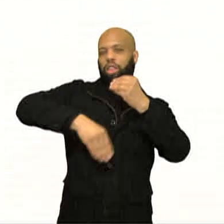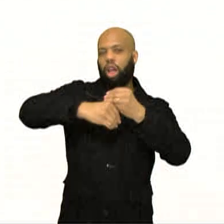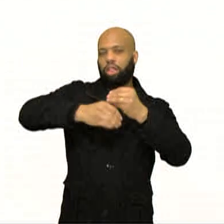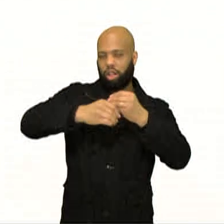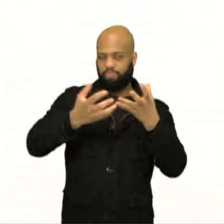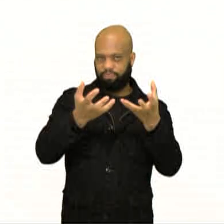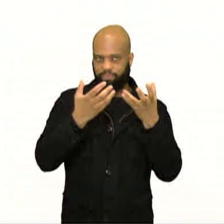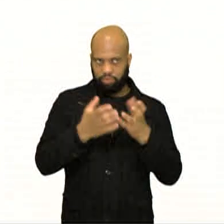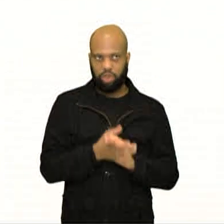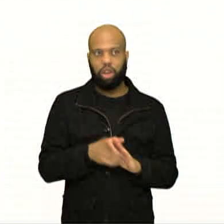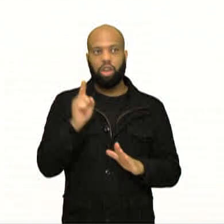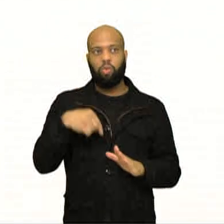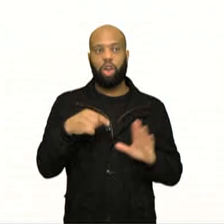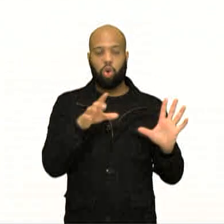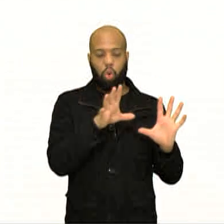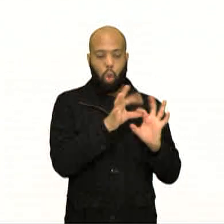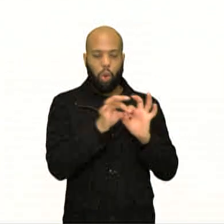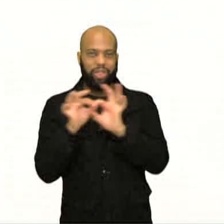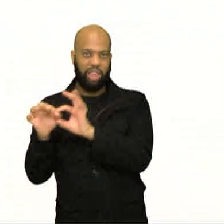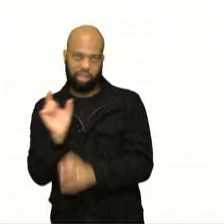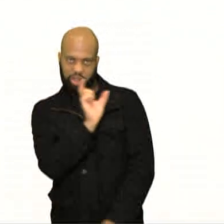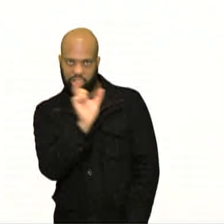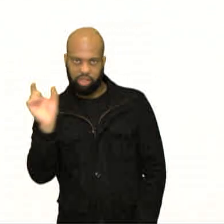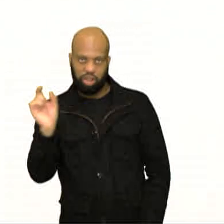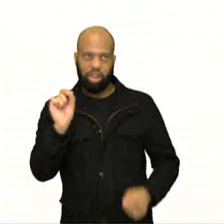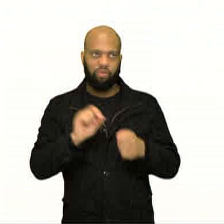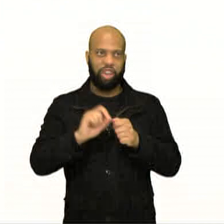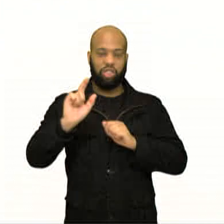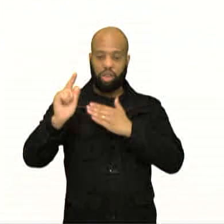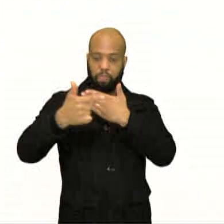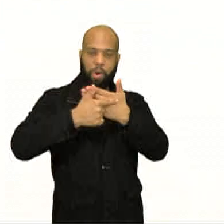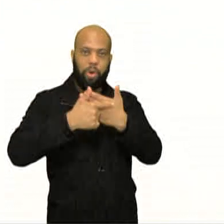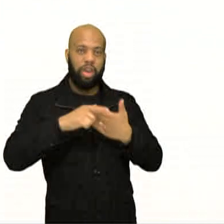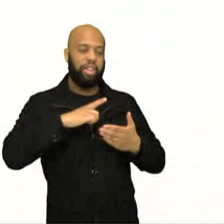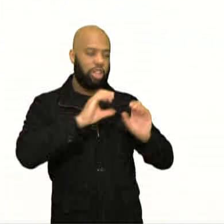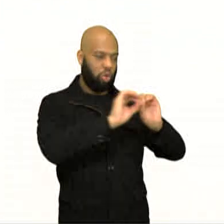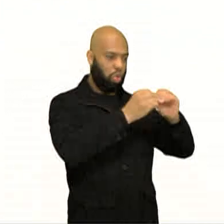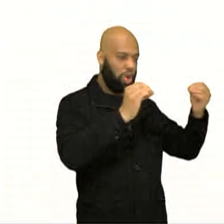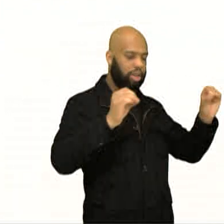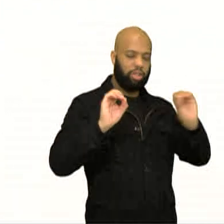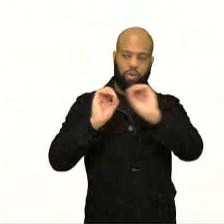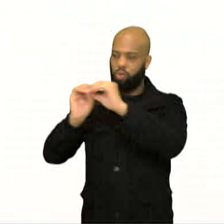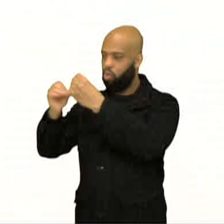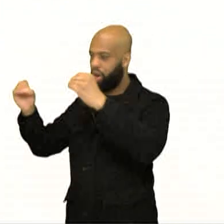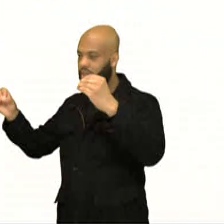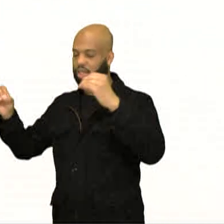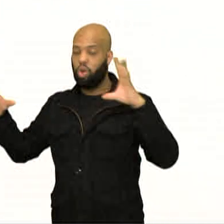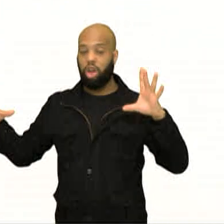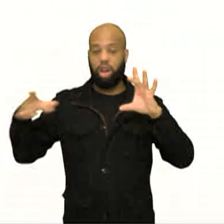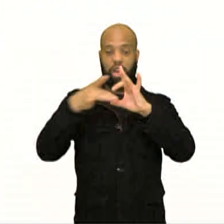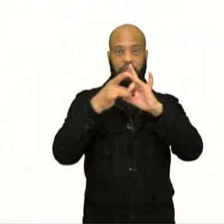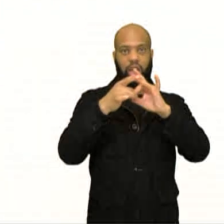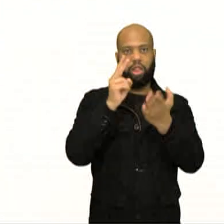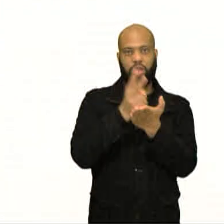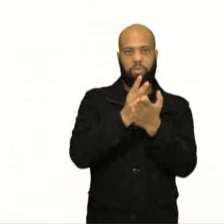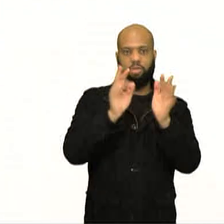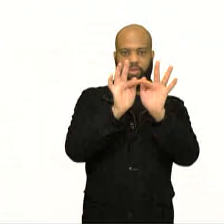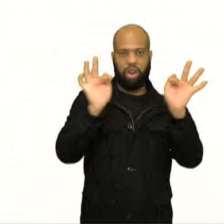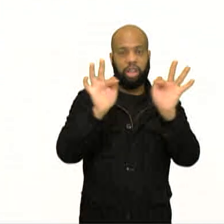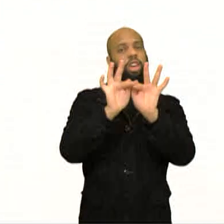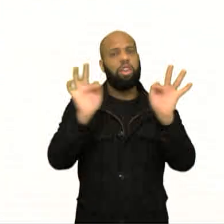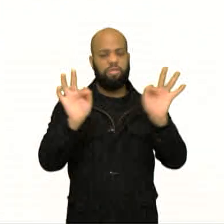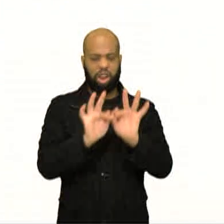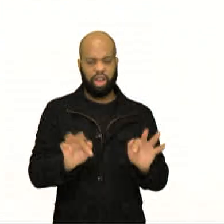conjuntivas, que são conectivos que fazem o papel de unir termos em uma oração, orações em uma frase e frases em um